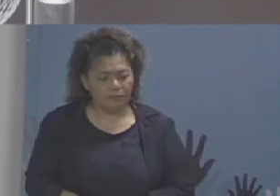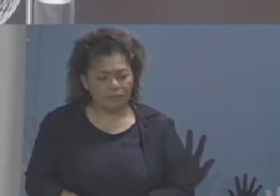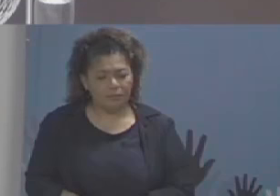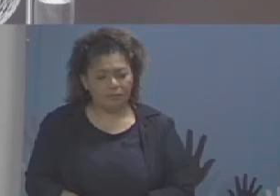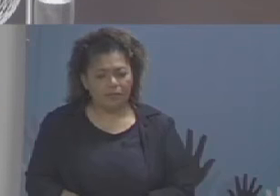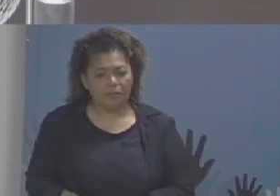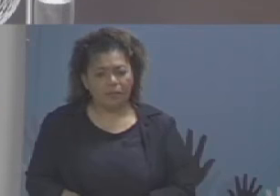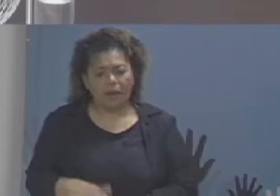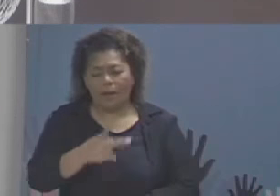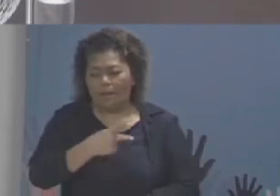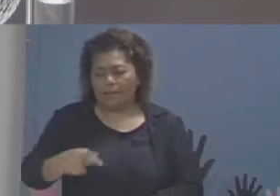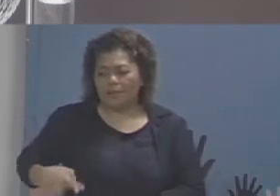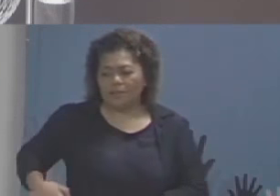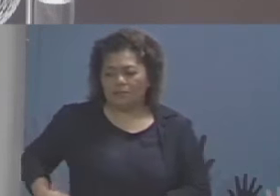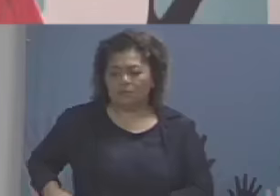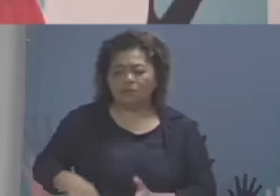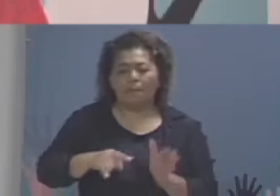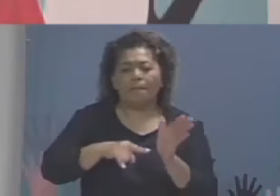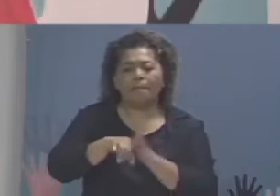Presidente, pergunta número 3.